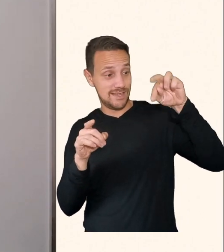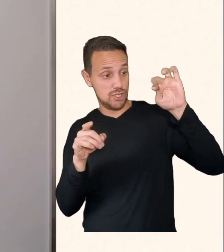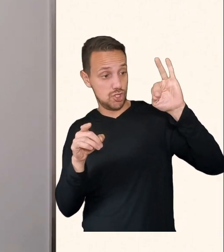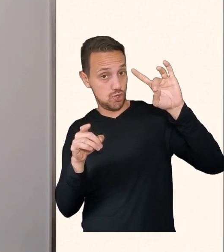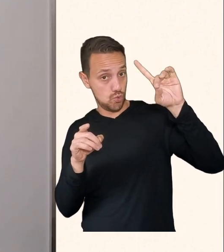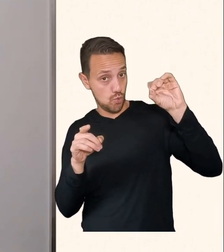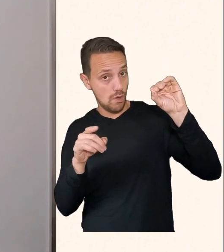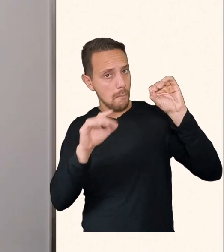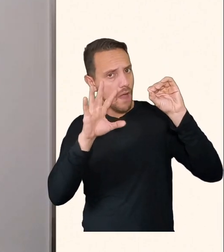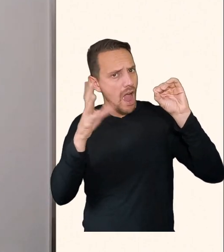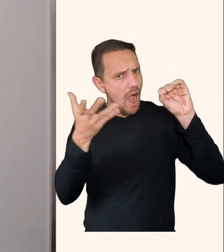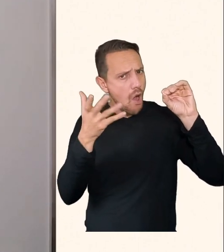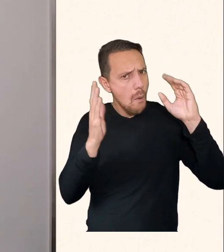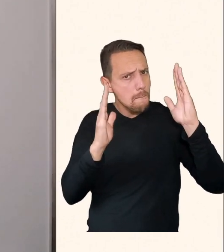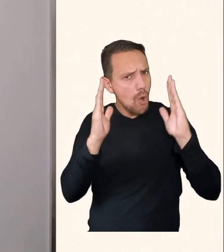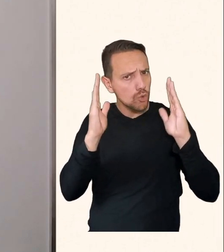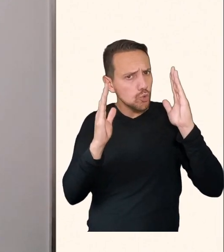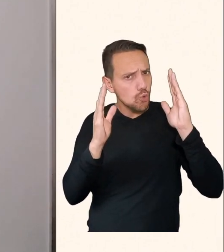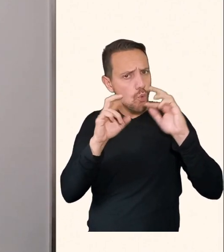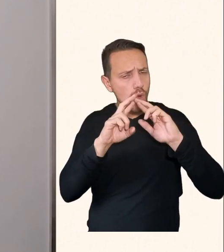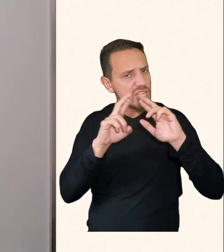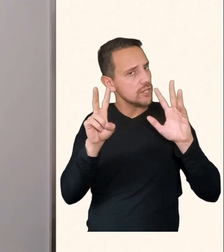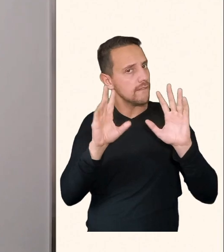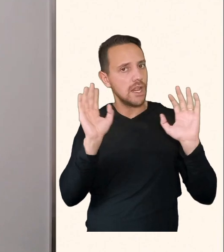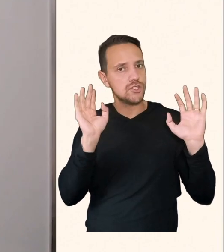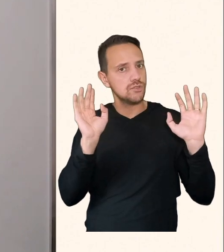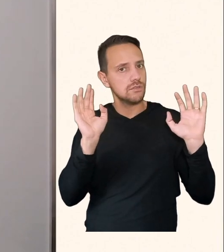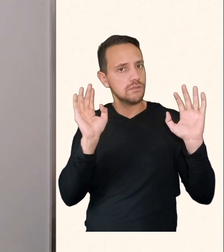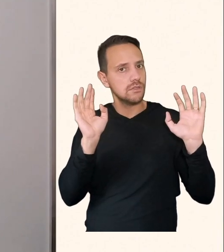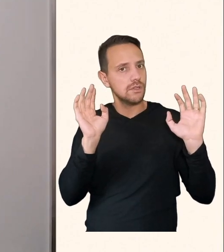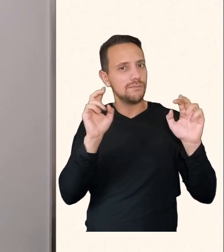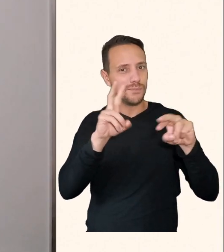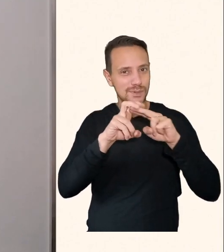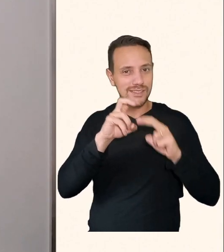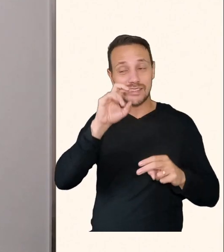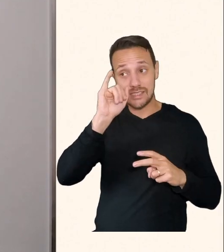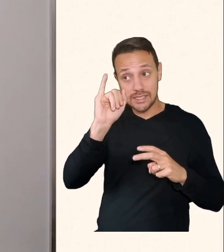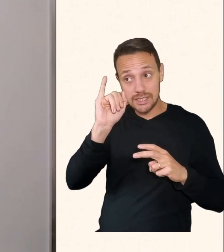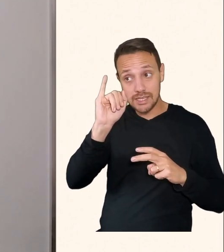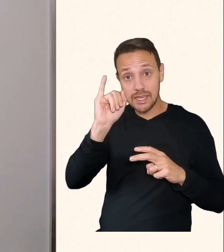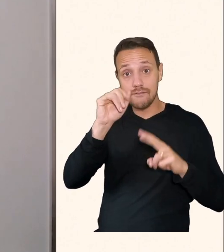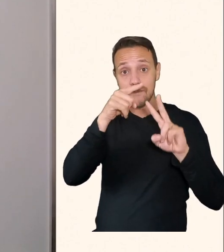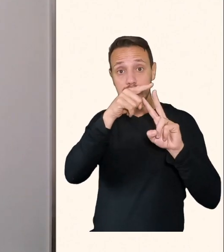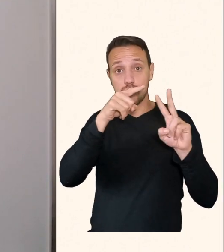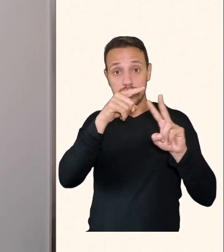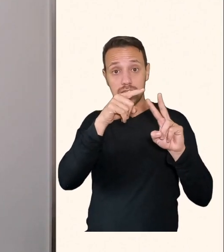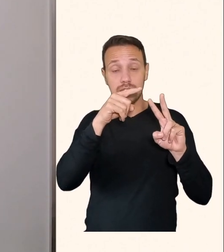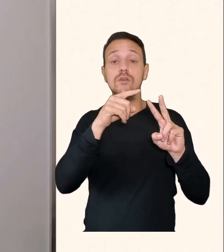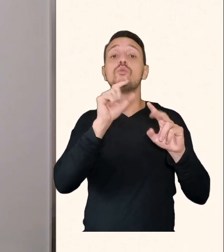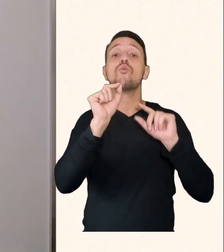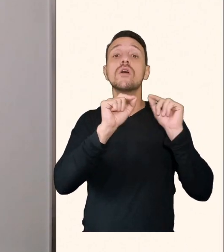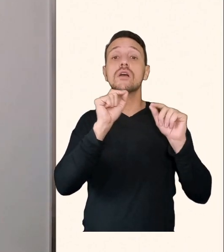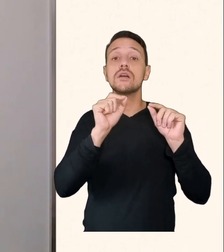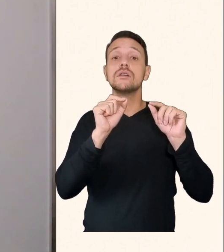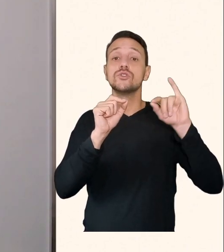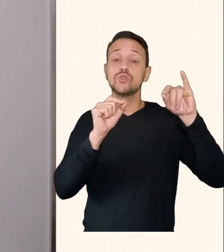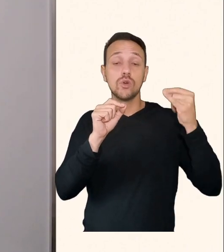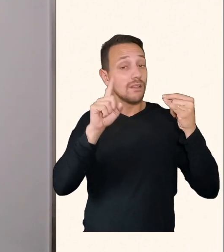vetorial I. O módulo é o mesmo. Aliás, nós também podemos generalizar isso